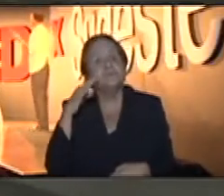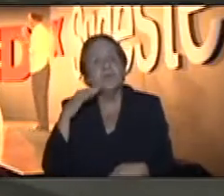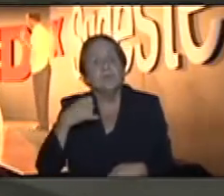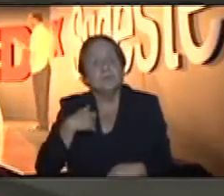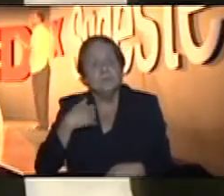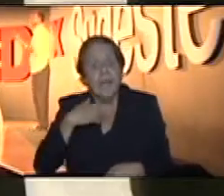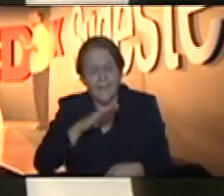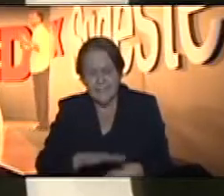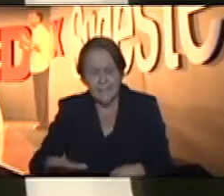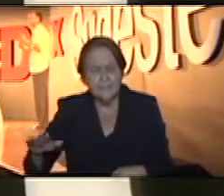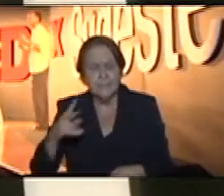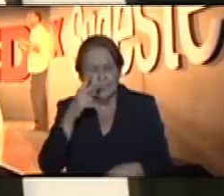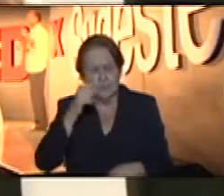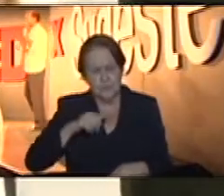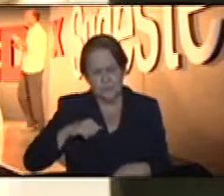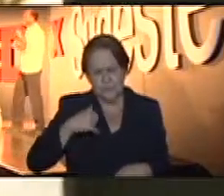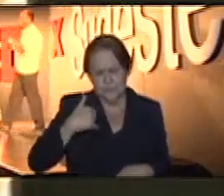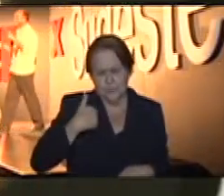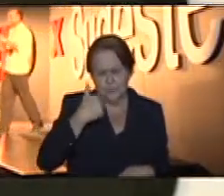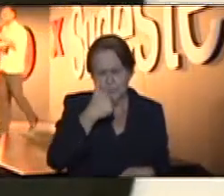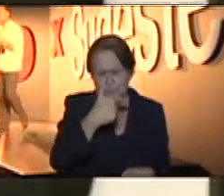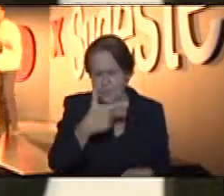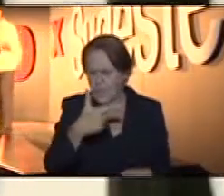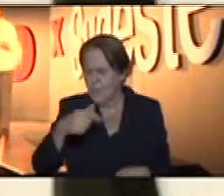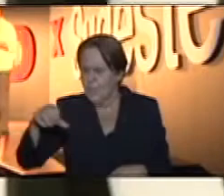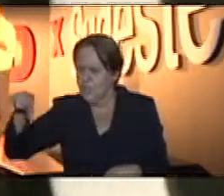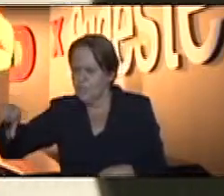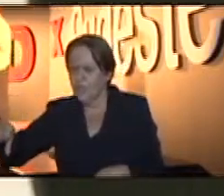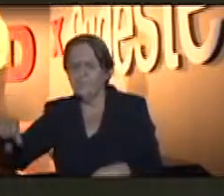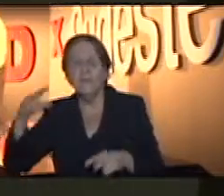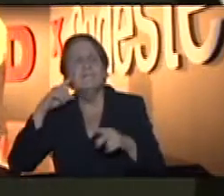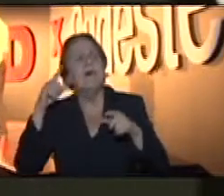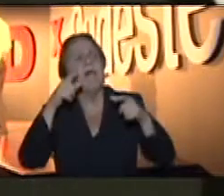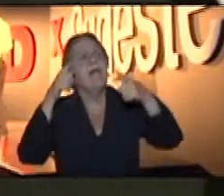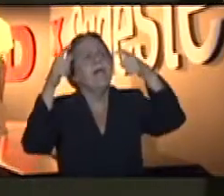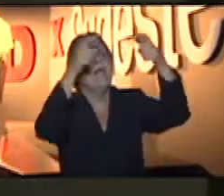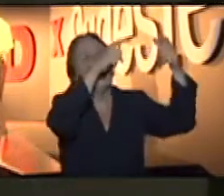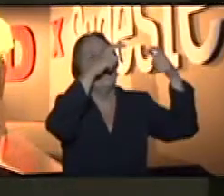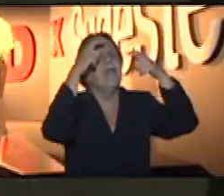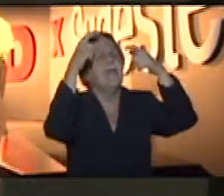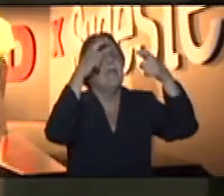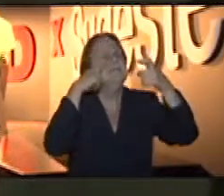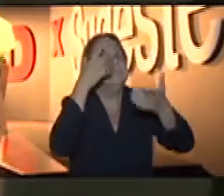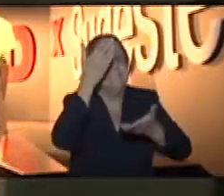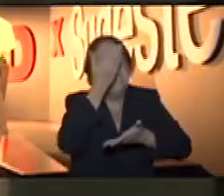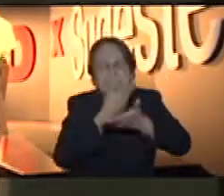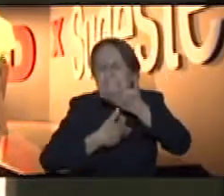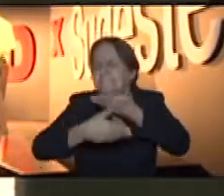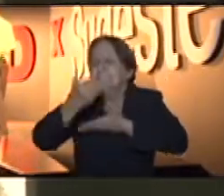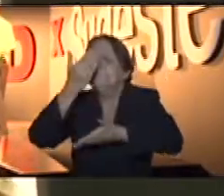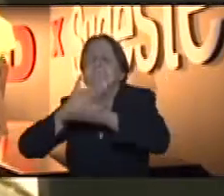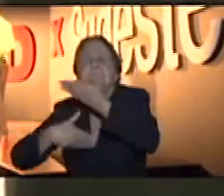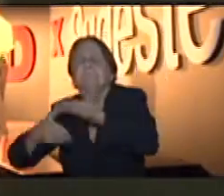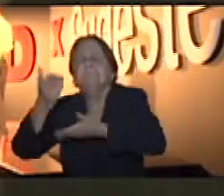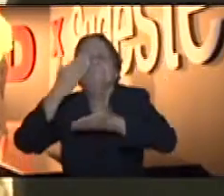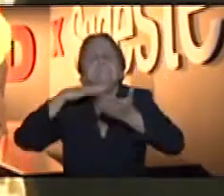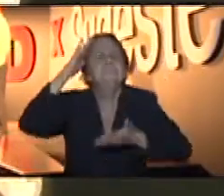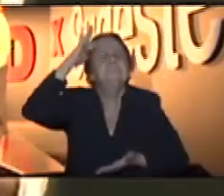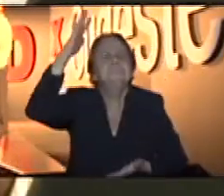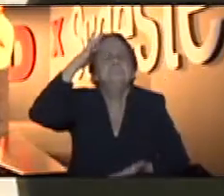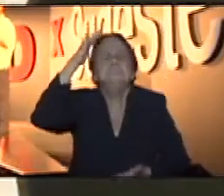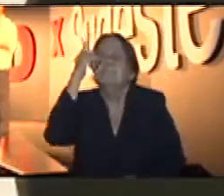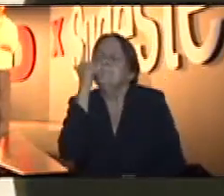12 de 9 anos e dentro dessa nave Estelar ele comeou a comp partilhar a sua ideia e seu sonho ele